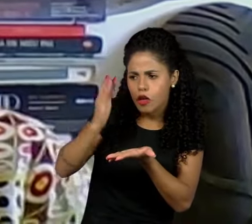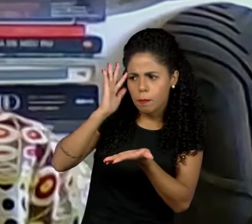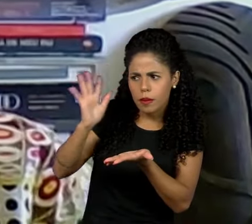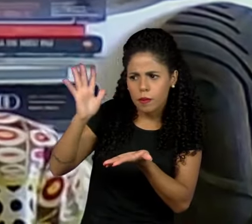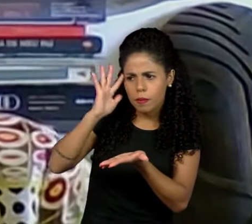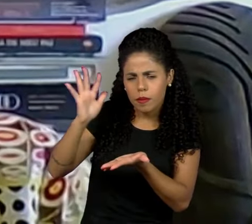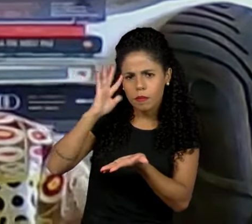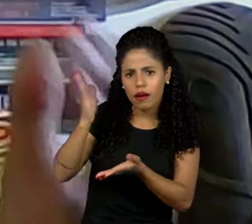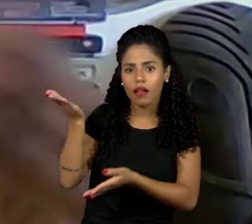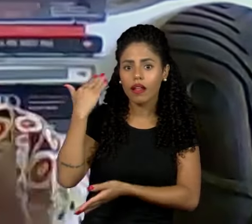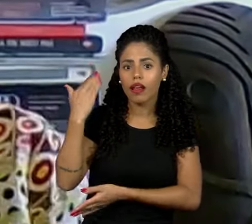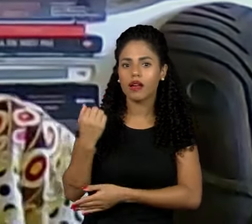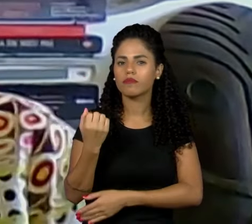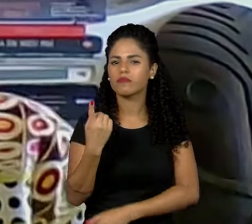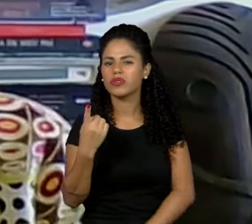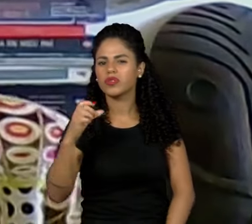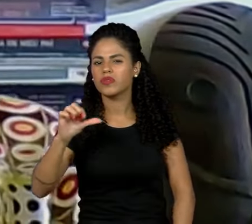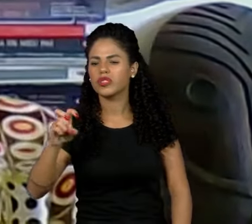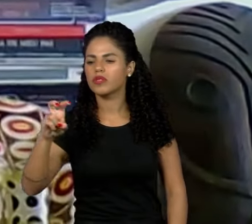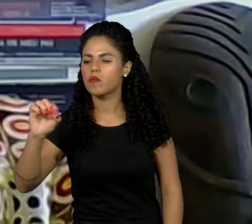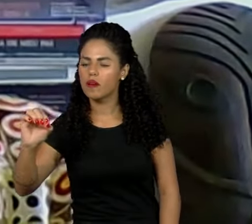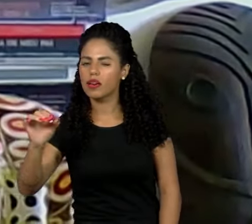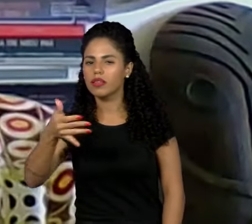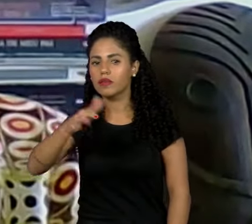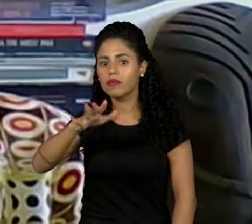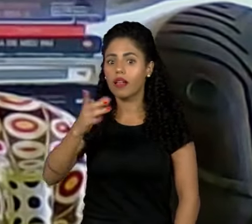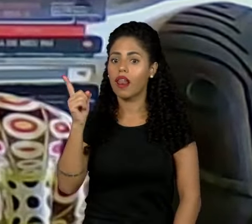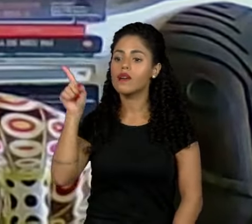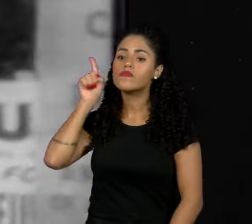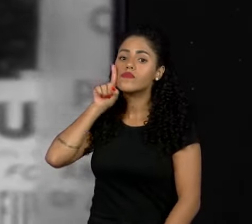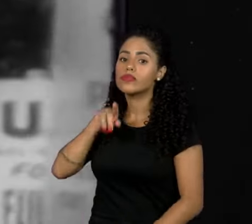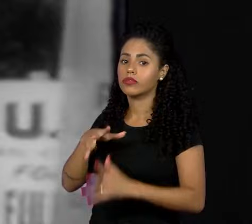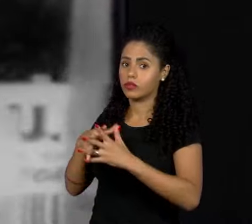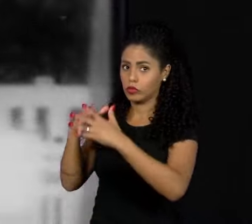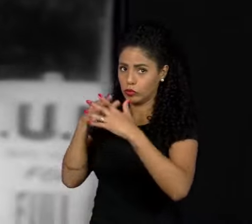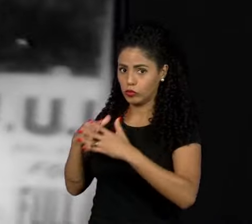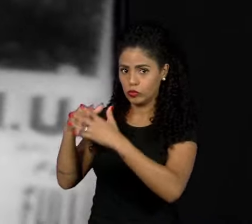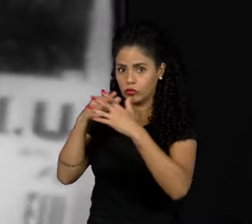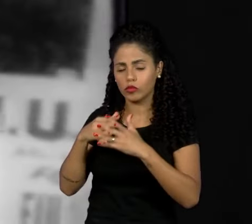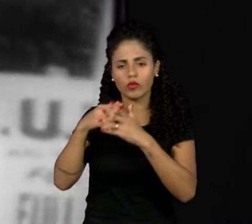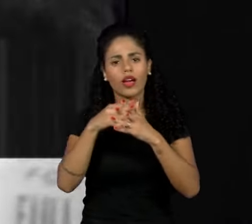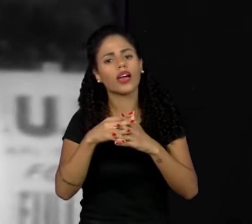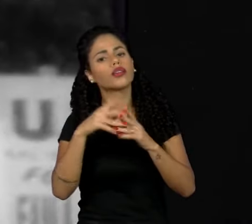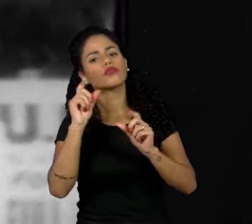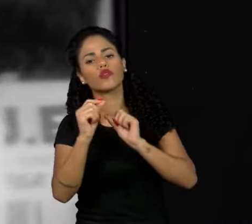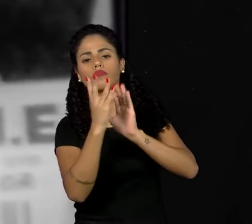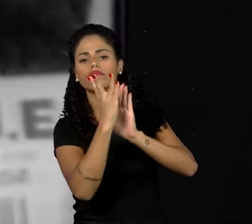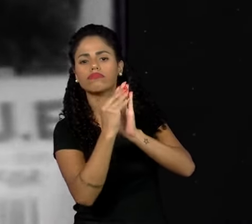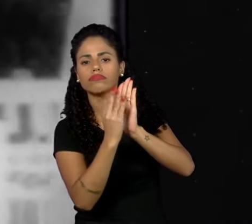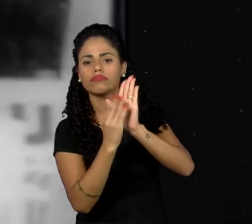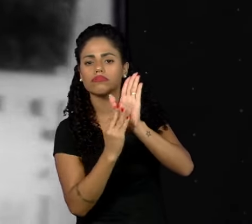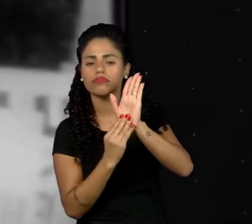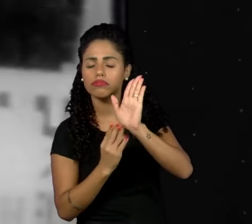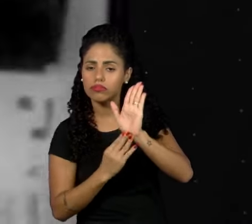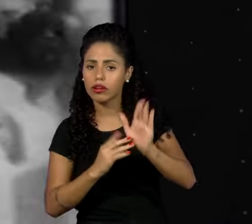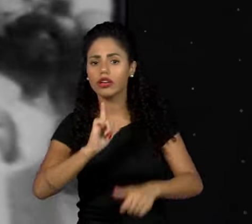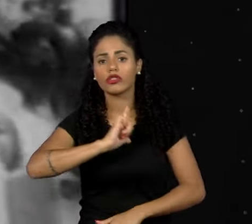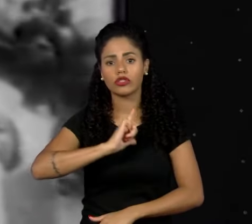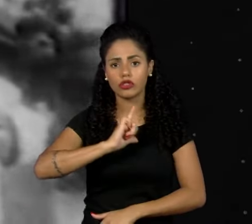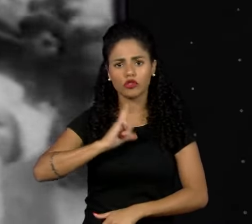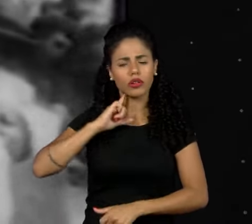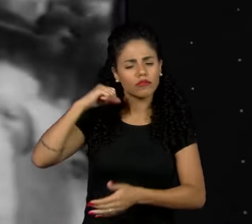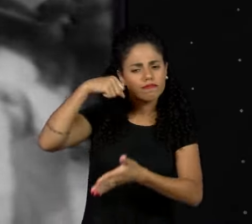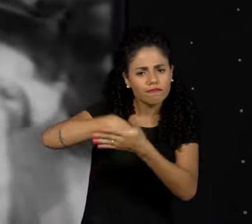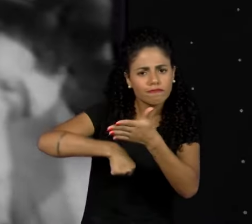dos anos 50, início dos anos 60, nos Estados Unidos, dentro de um contexto de segregação, dentro de